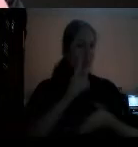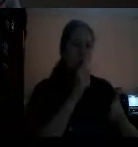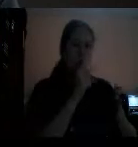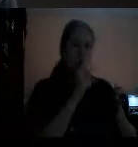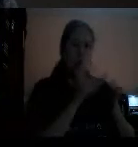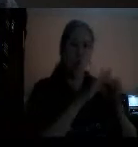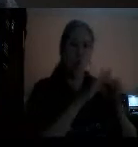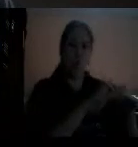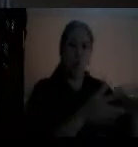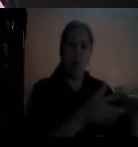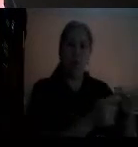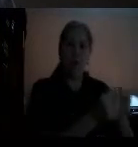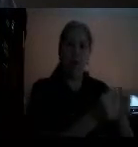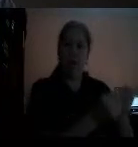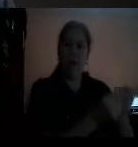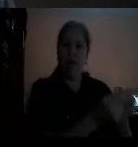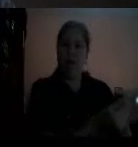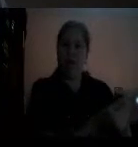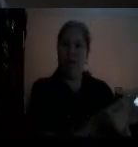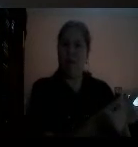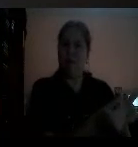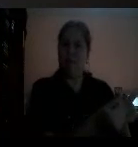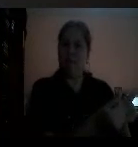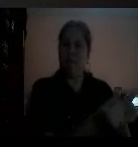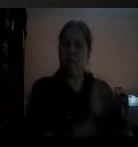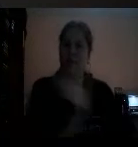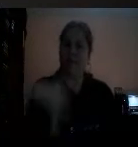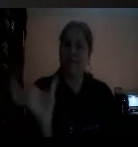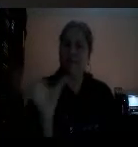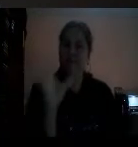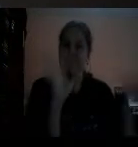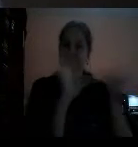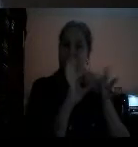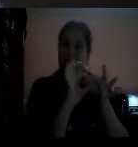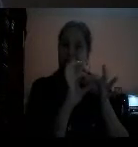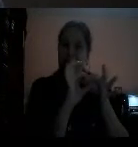americana. Beleza. Qual é a ideia que ele traz? O Heimland.